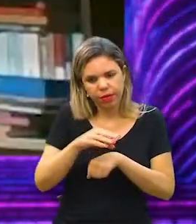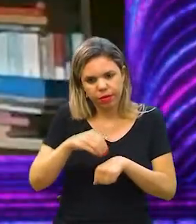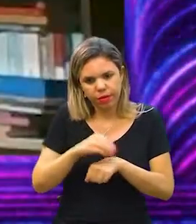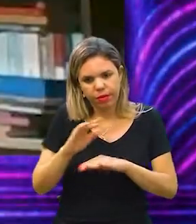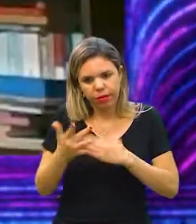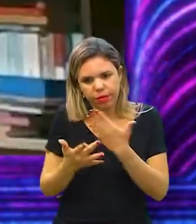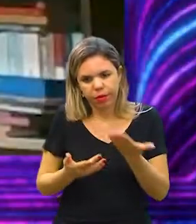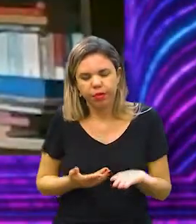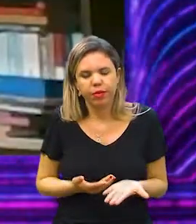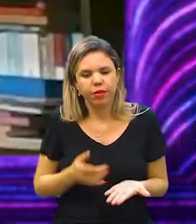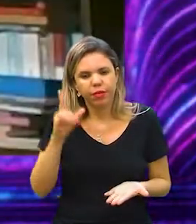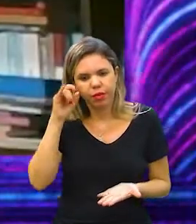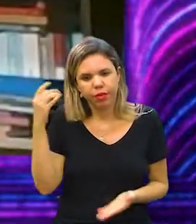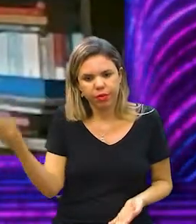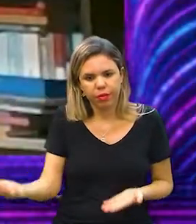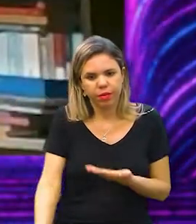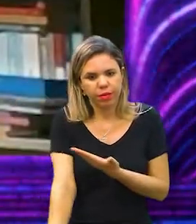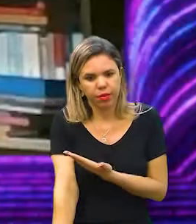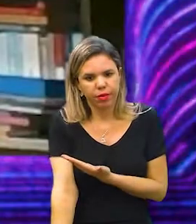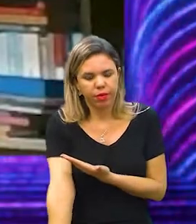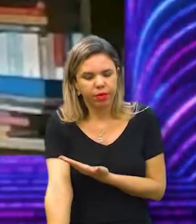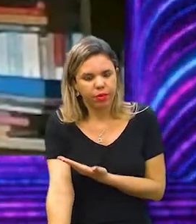redes sociais. O meu Instagram é